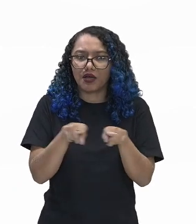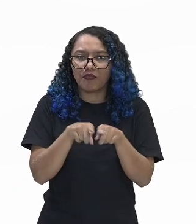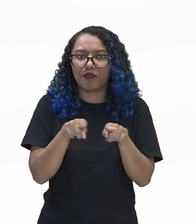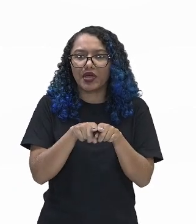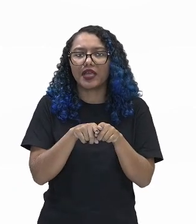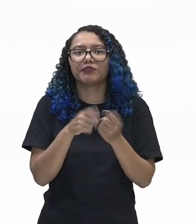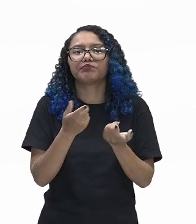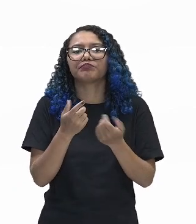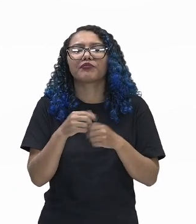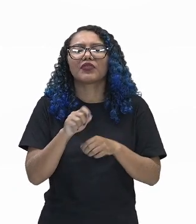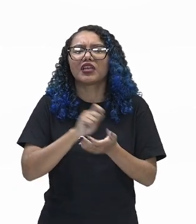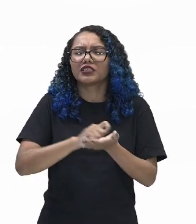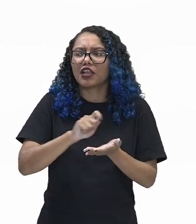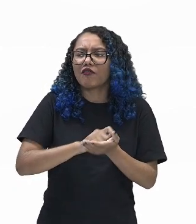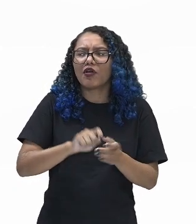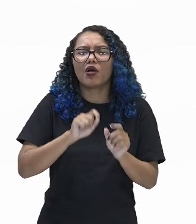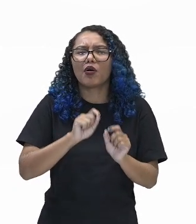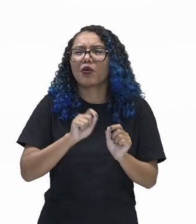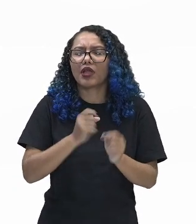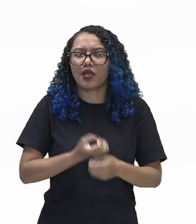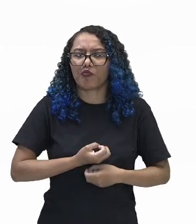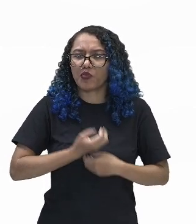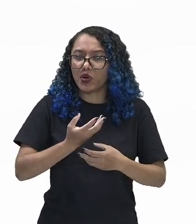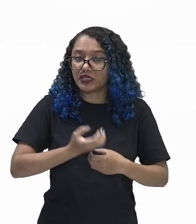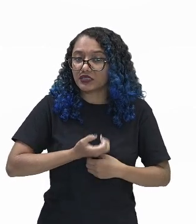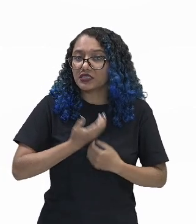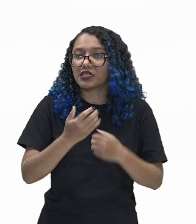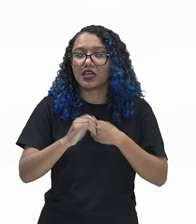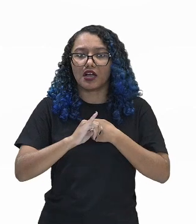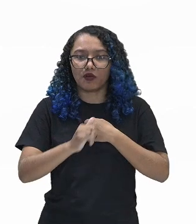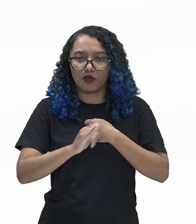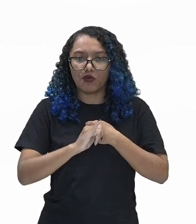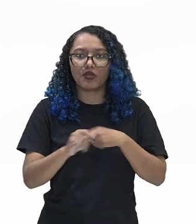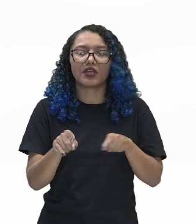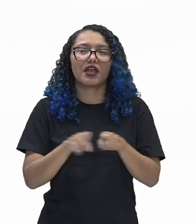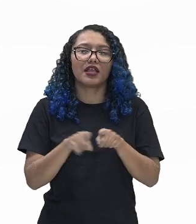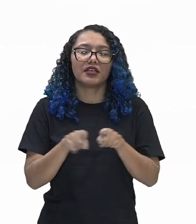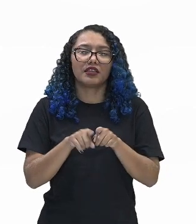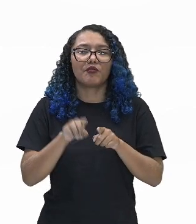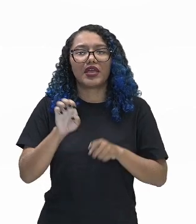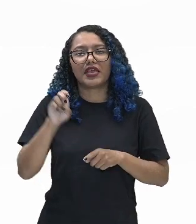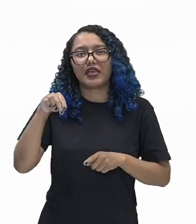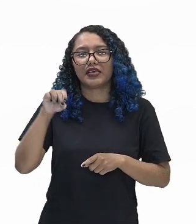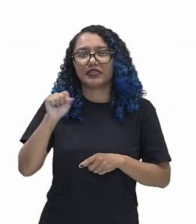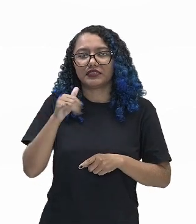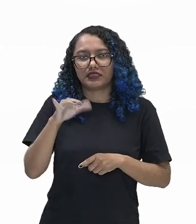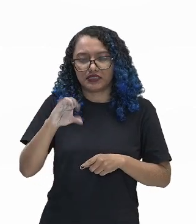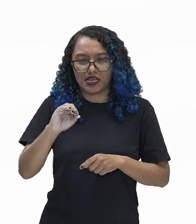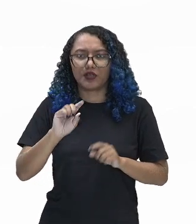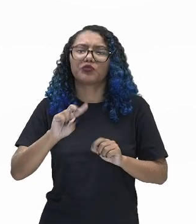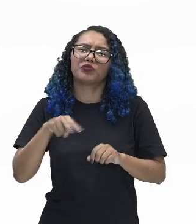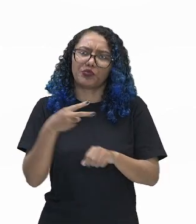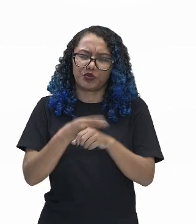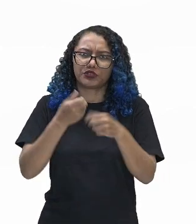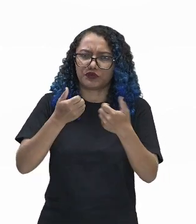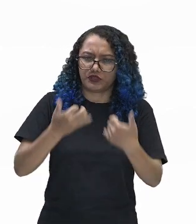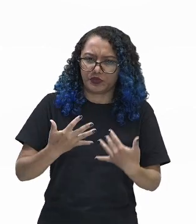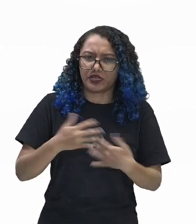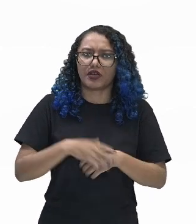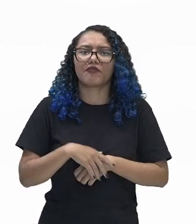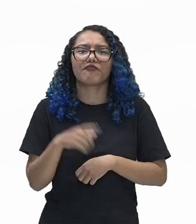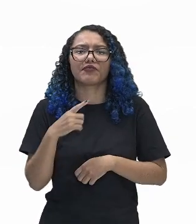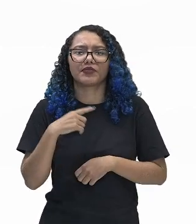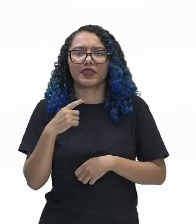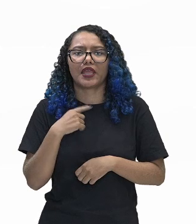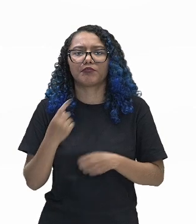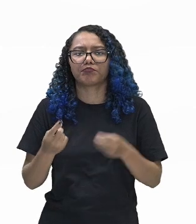a poesia, crônicas e ensaios. Vocês já vão entender quais são esses dois gêneros aí, ok? Nós temos o Tear